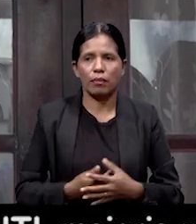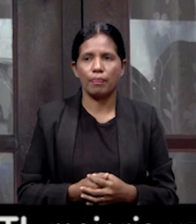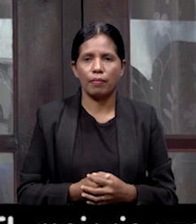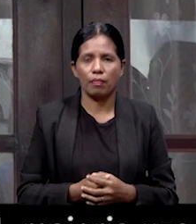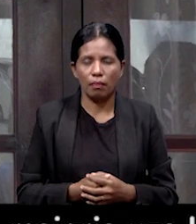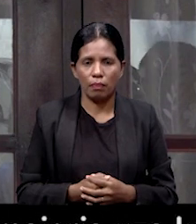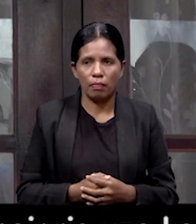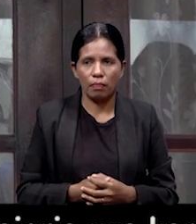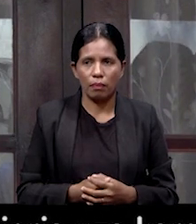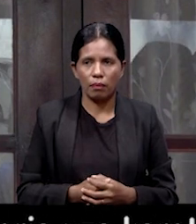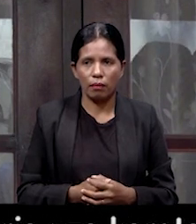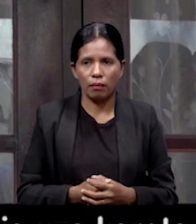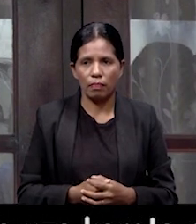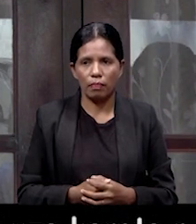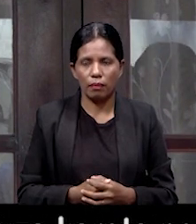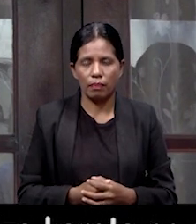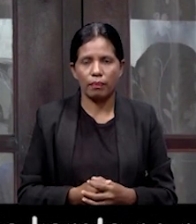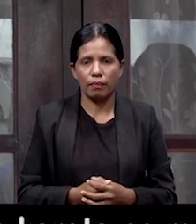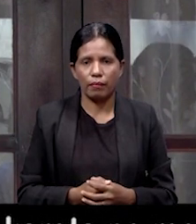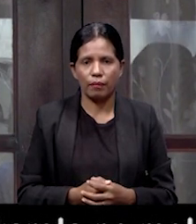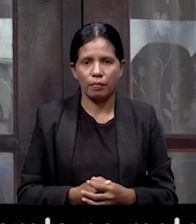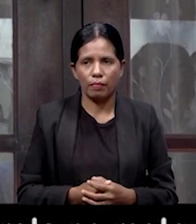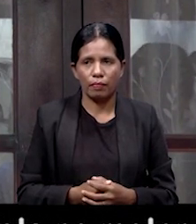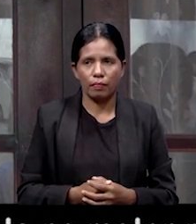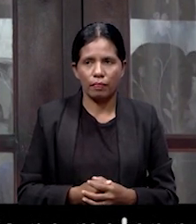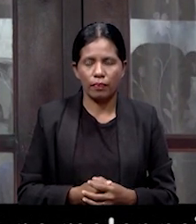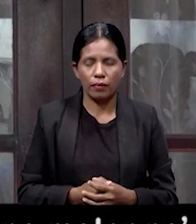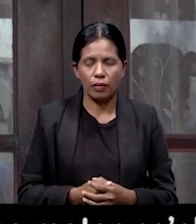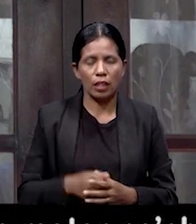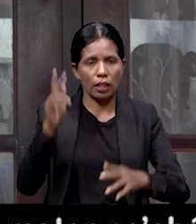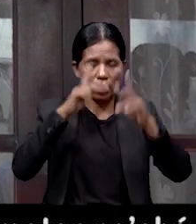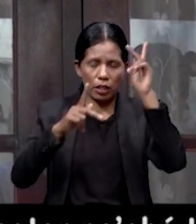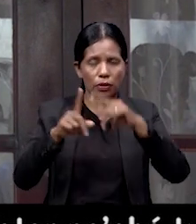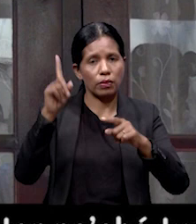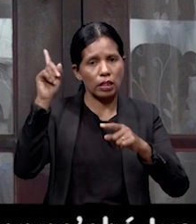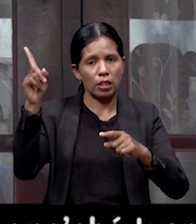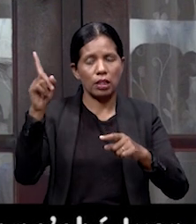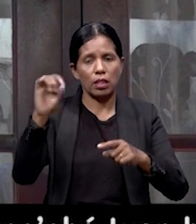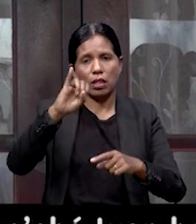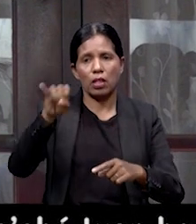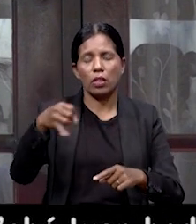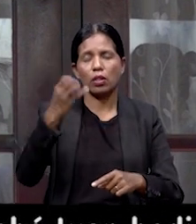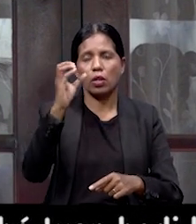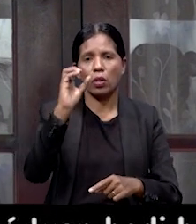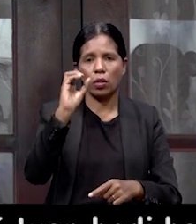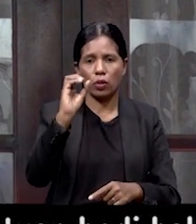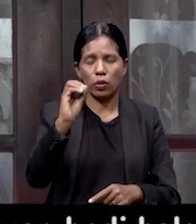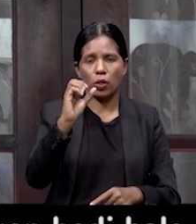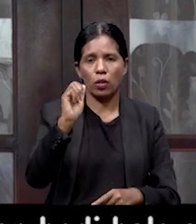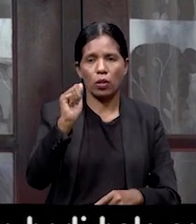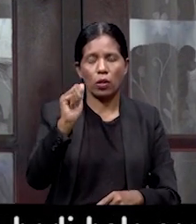ba caso ida iha Jogja uluk nene ita ne estudante ida